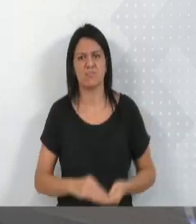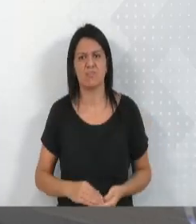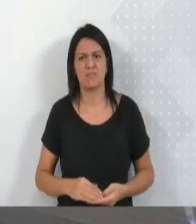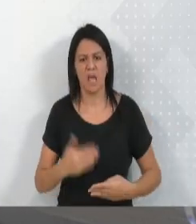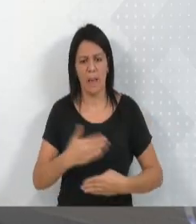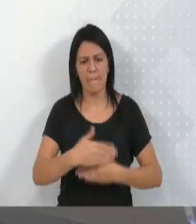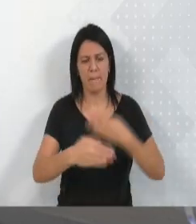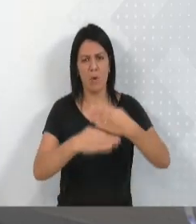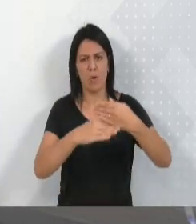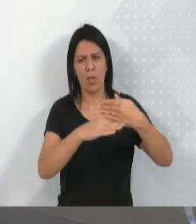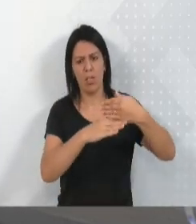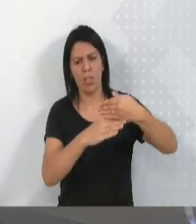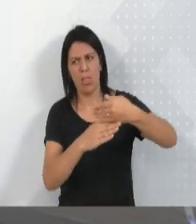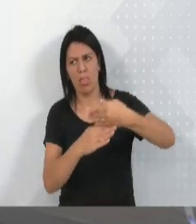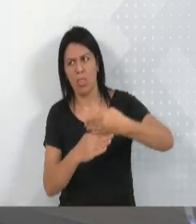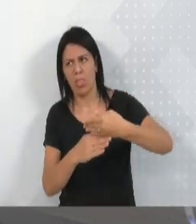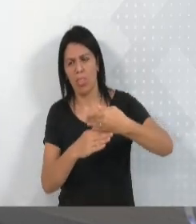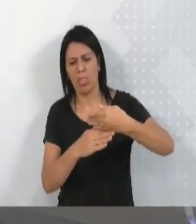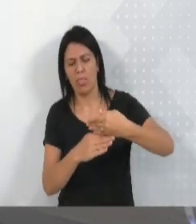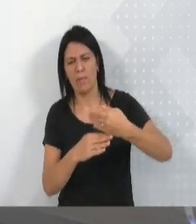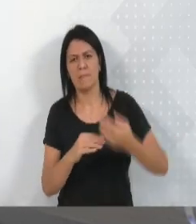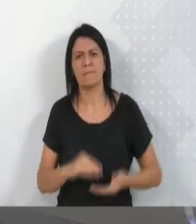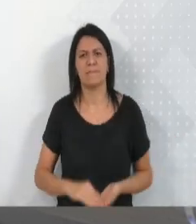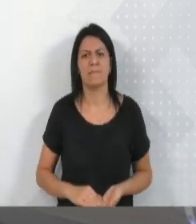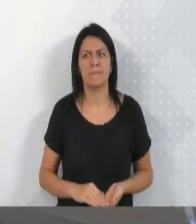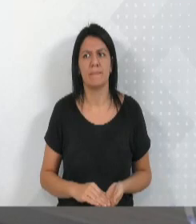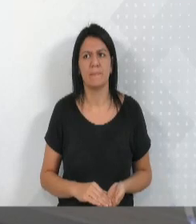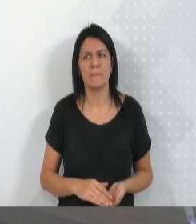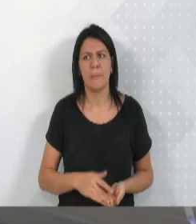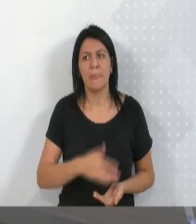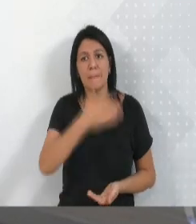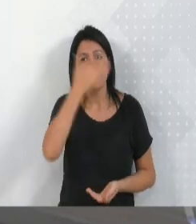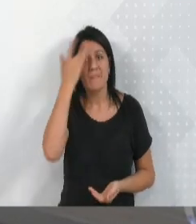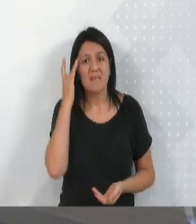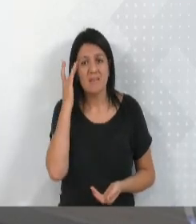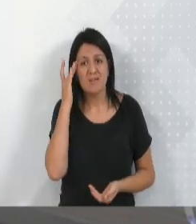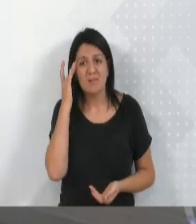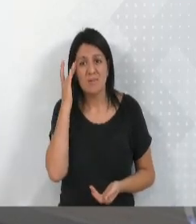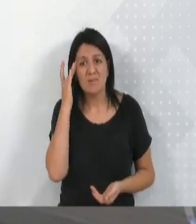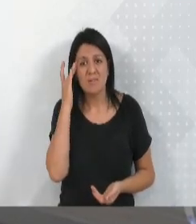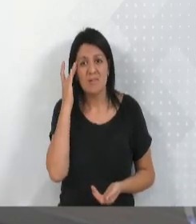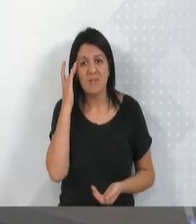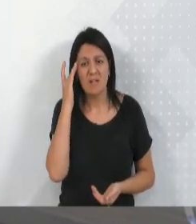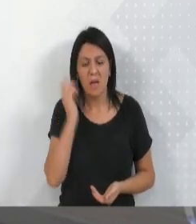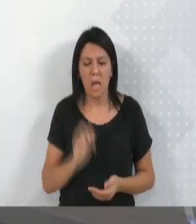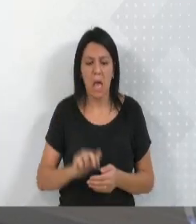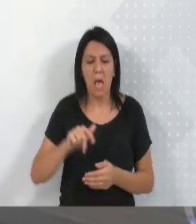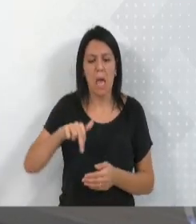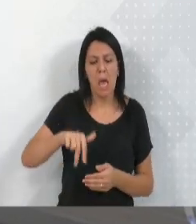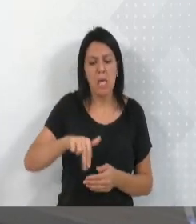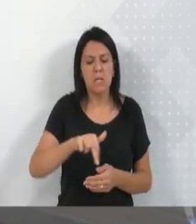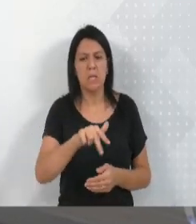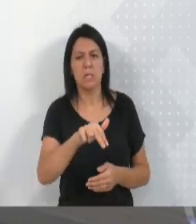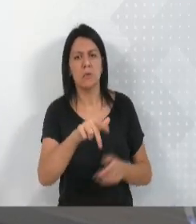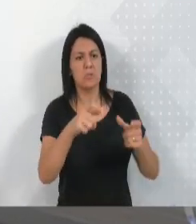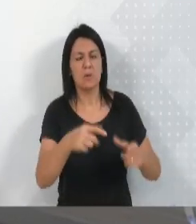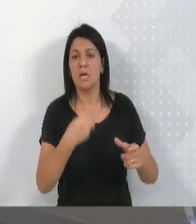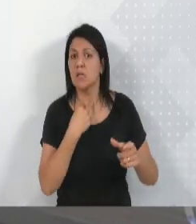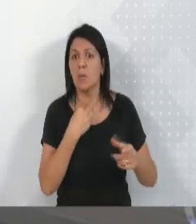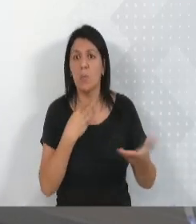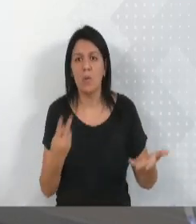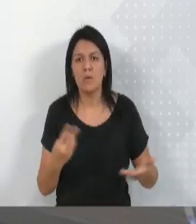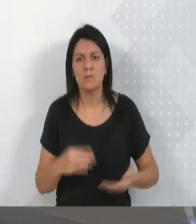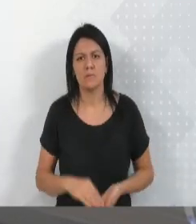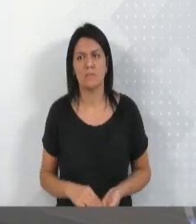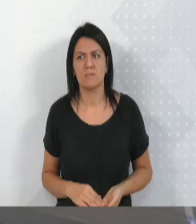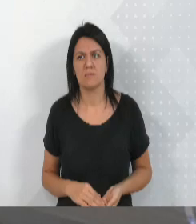caindo, pessoas sem ser funcionários tendo acesso naquela estrutura. O que não tem